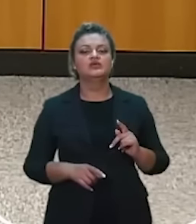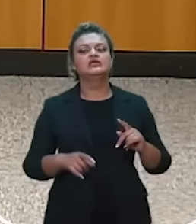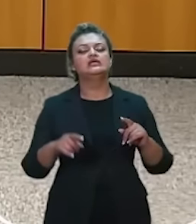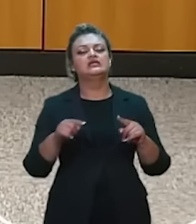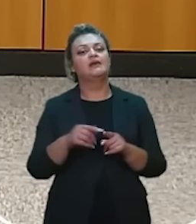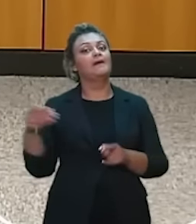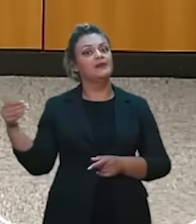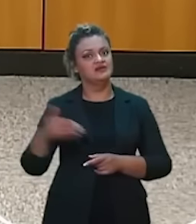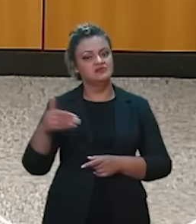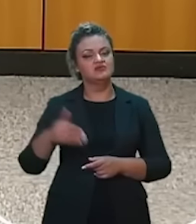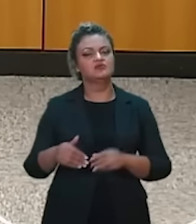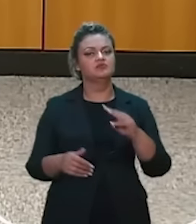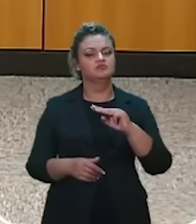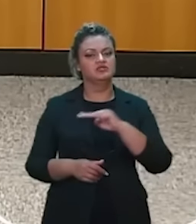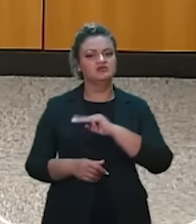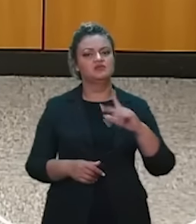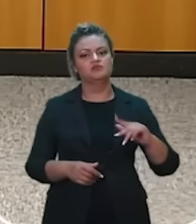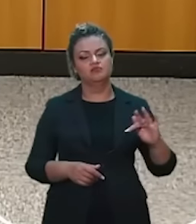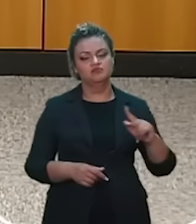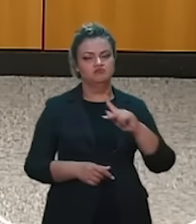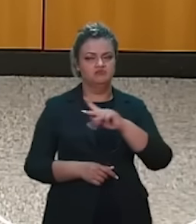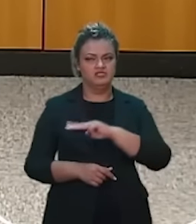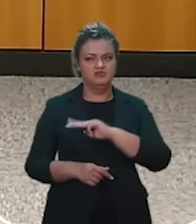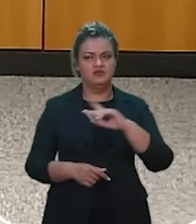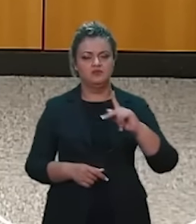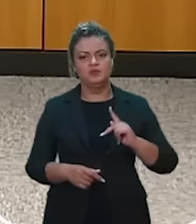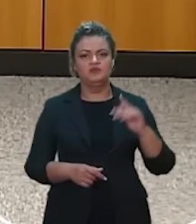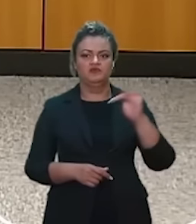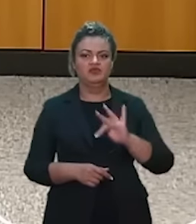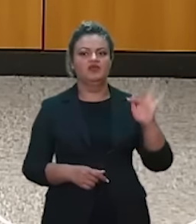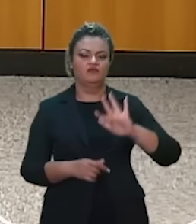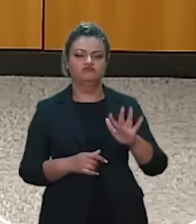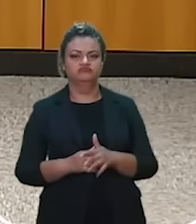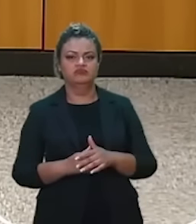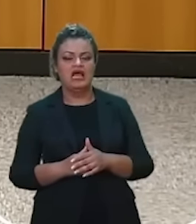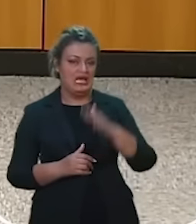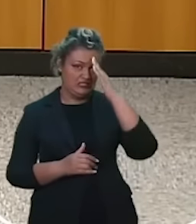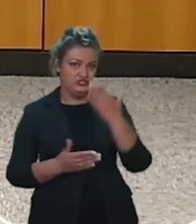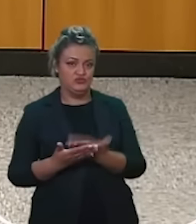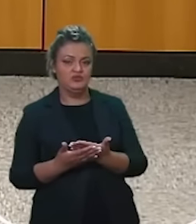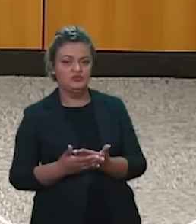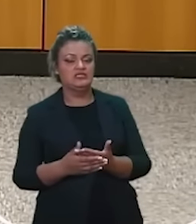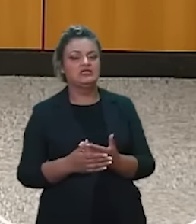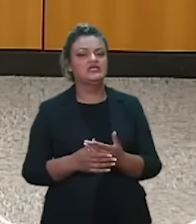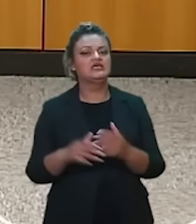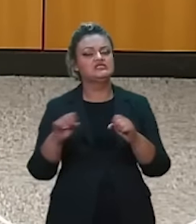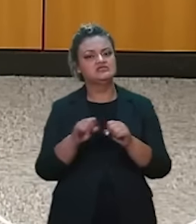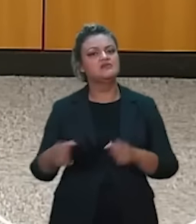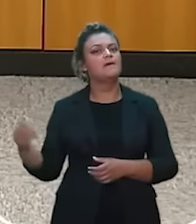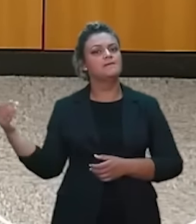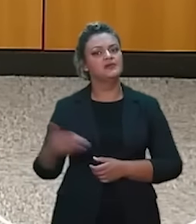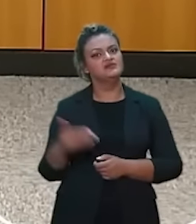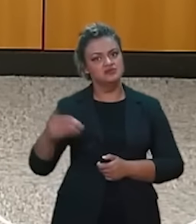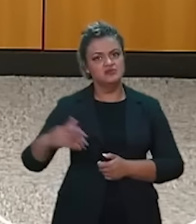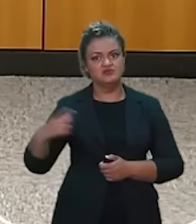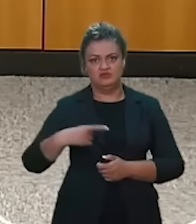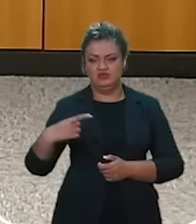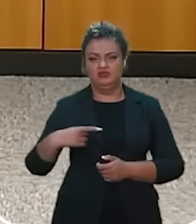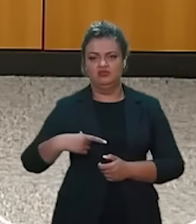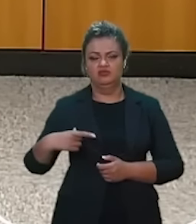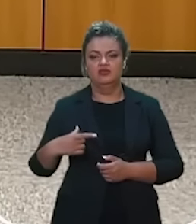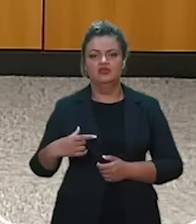participação do Ministério Público Federal Então acho que esse sistema está atuando provavelmente quem estará